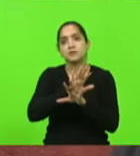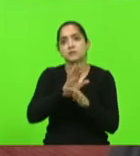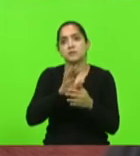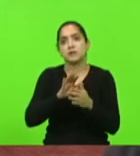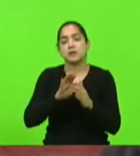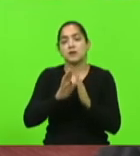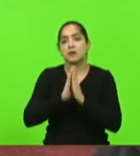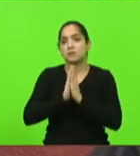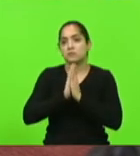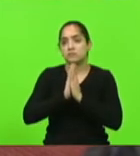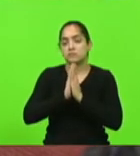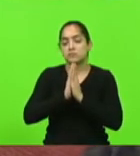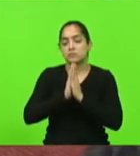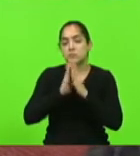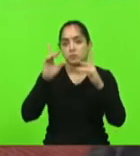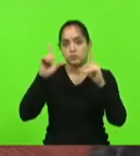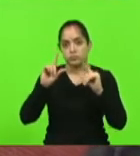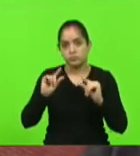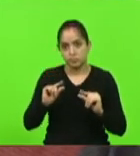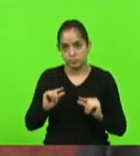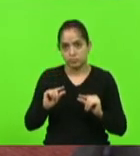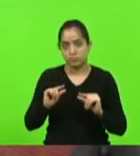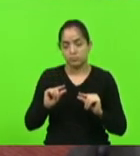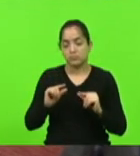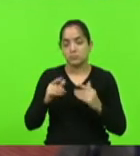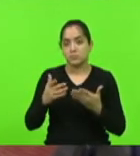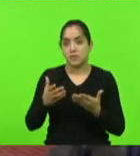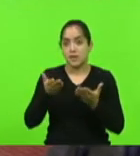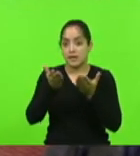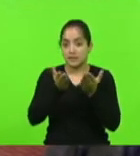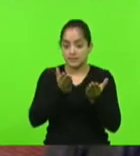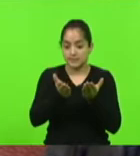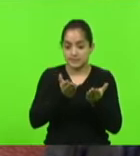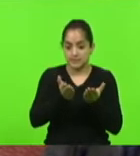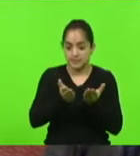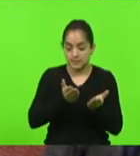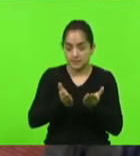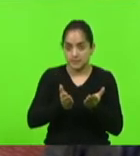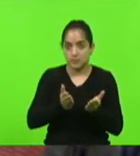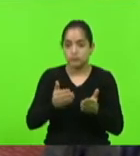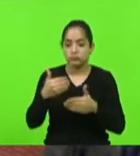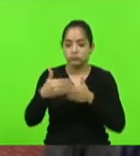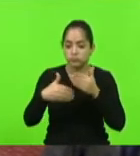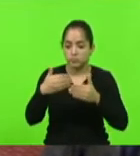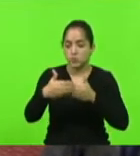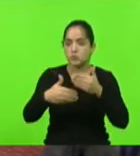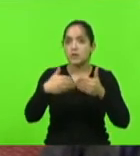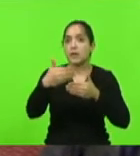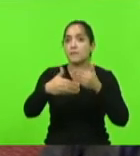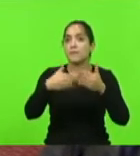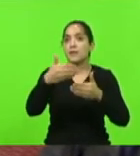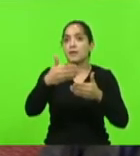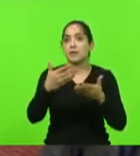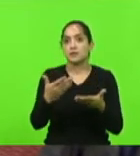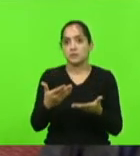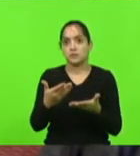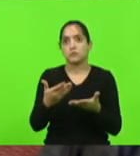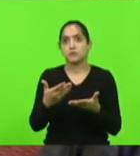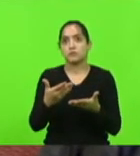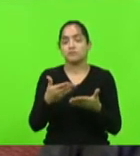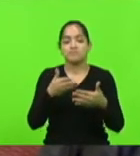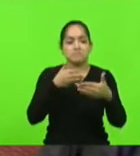Deus. A licitação e o andamento da obra não podem ser um